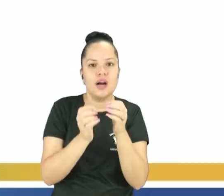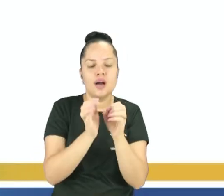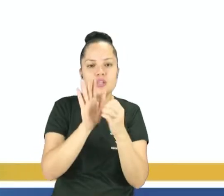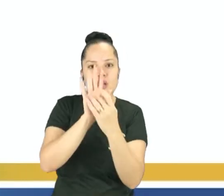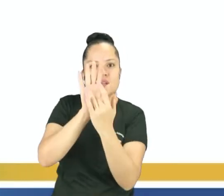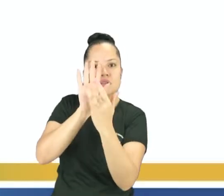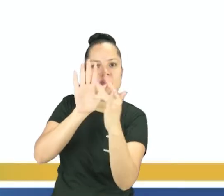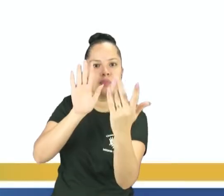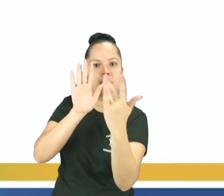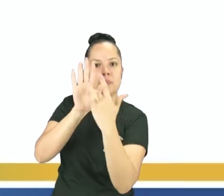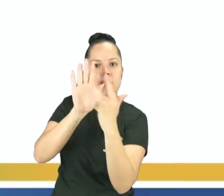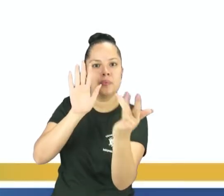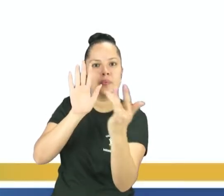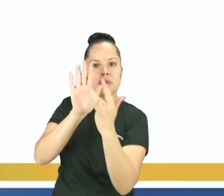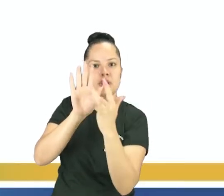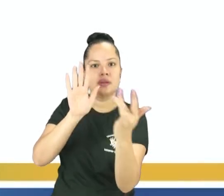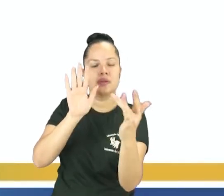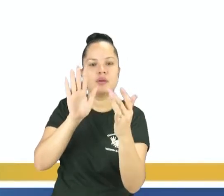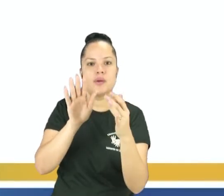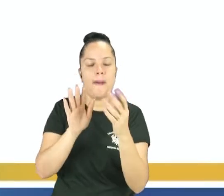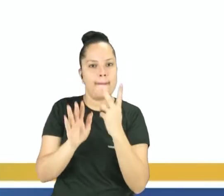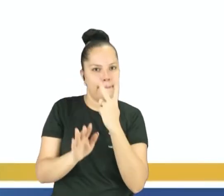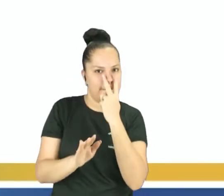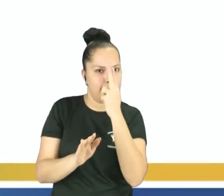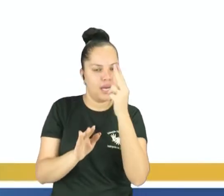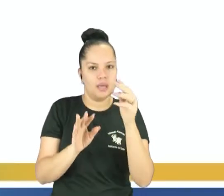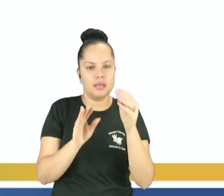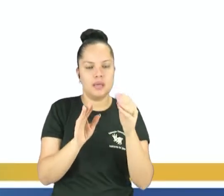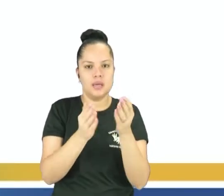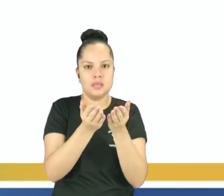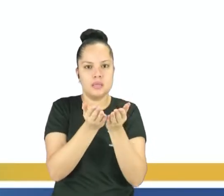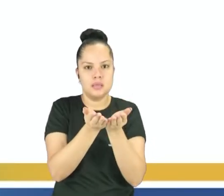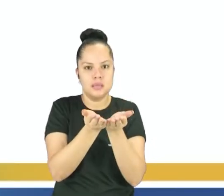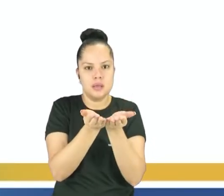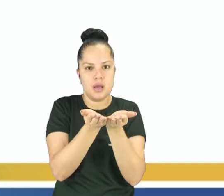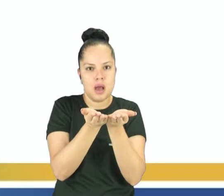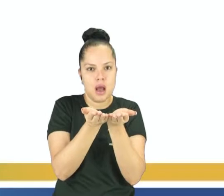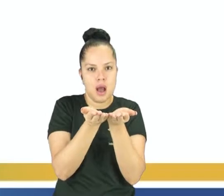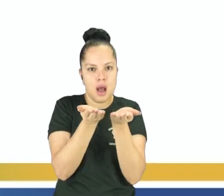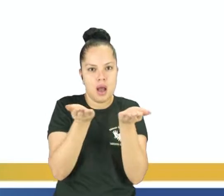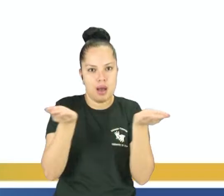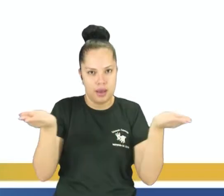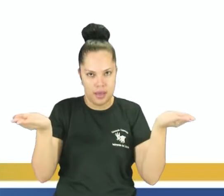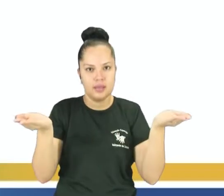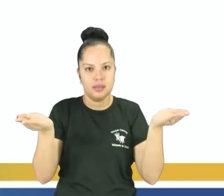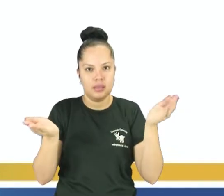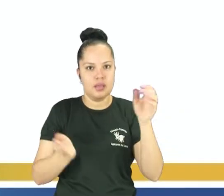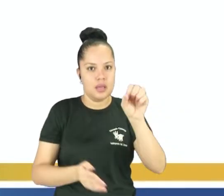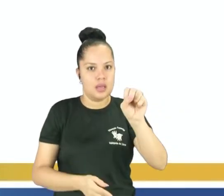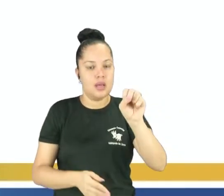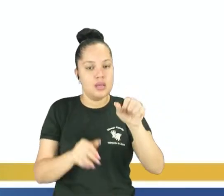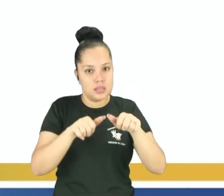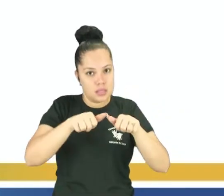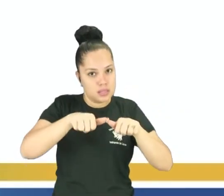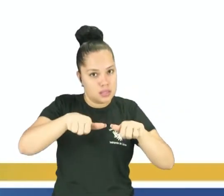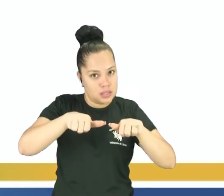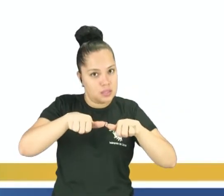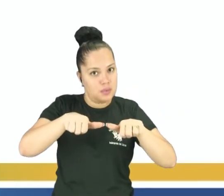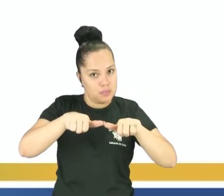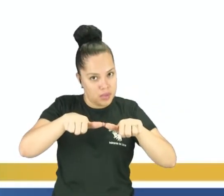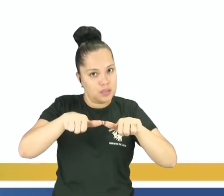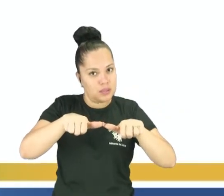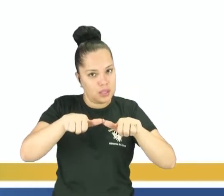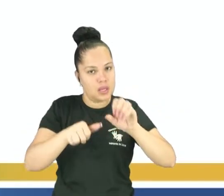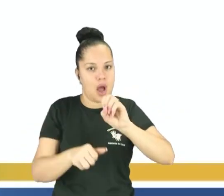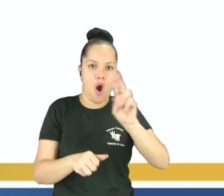refletida em torno de uma reta, que a gente vai chamar de eixo de simetria, ou em torno de um ponto. Então,